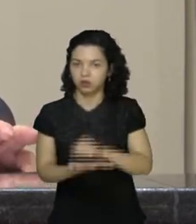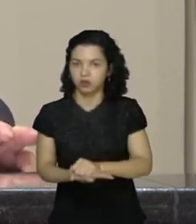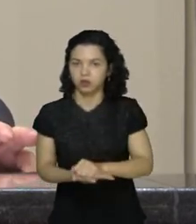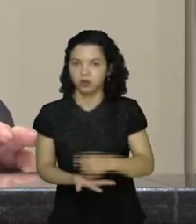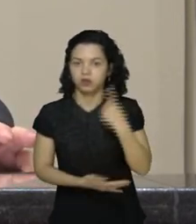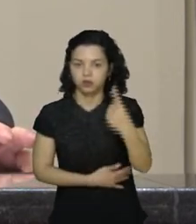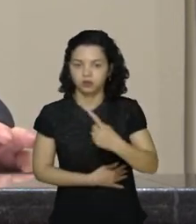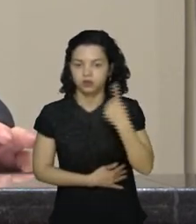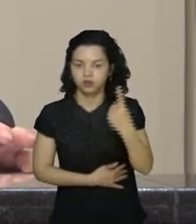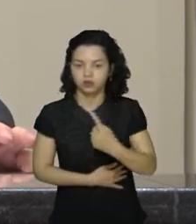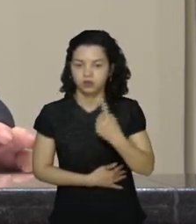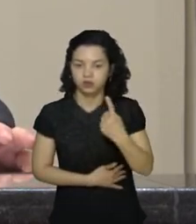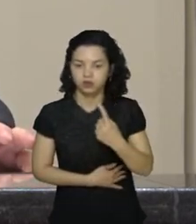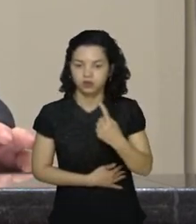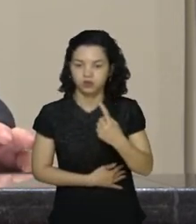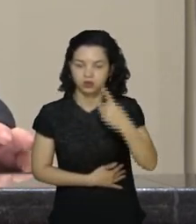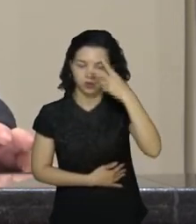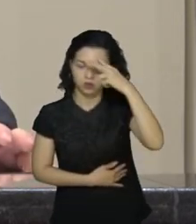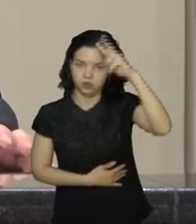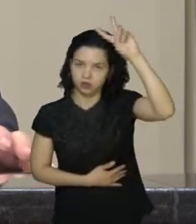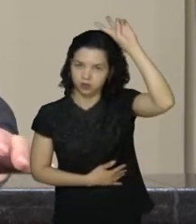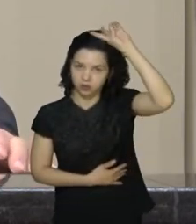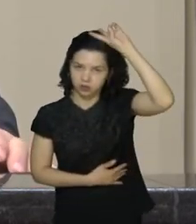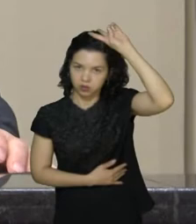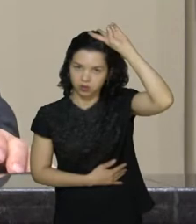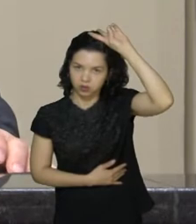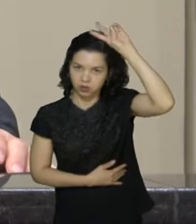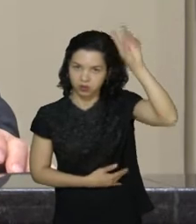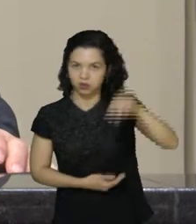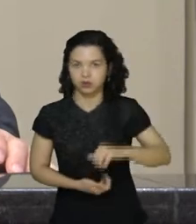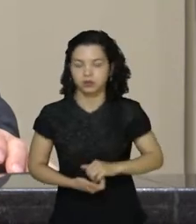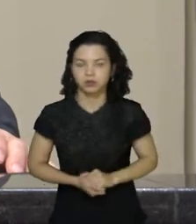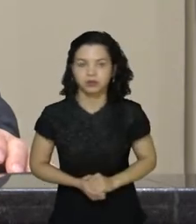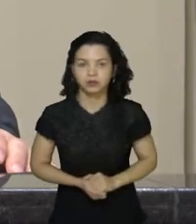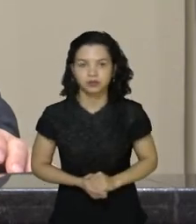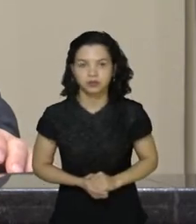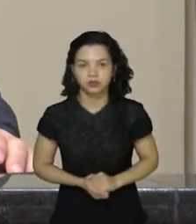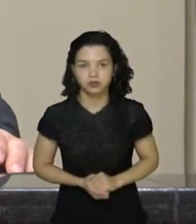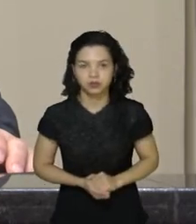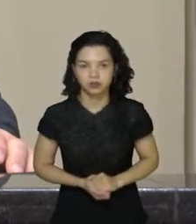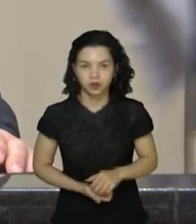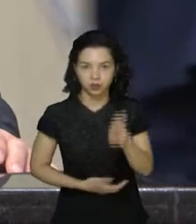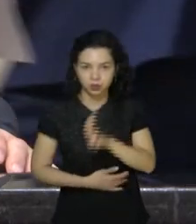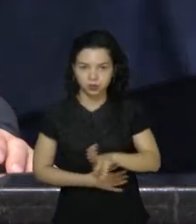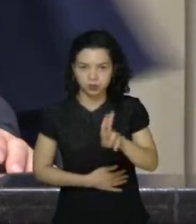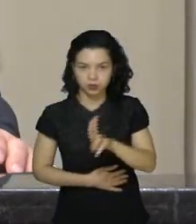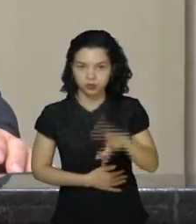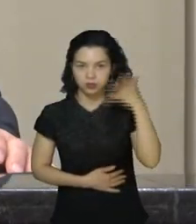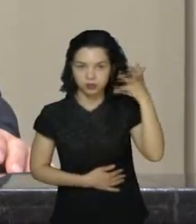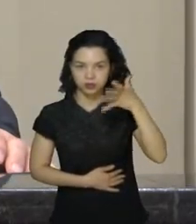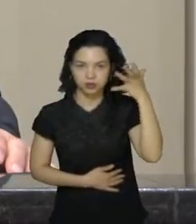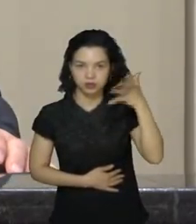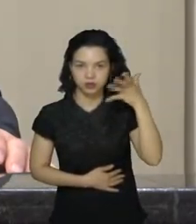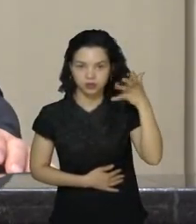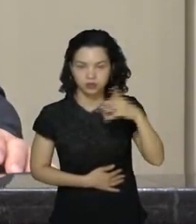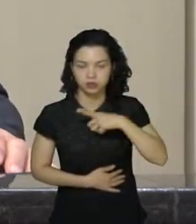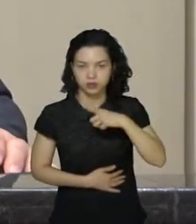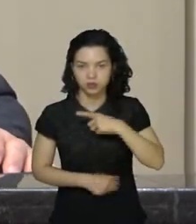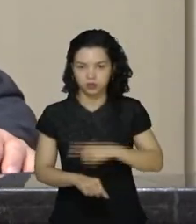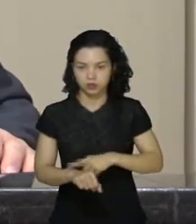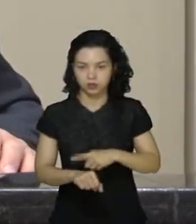deputado doutor Vicente Caro Preso. Vossa Excelência, que fará uso da palavra, tem o tempo de